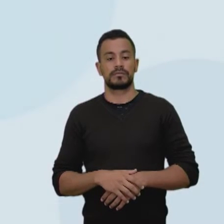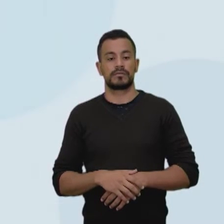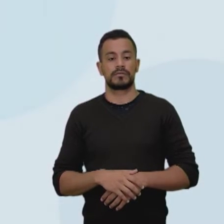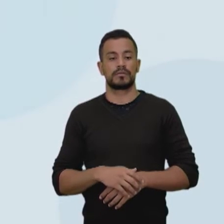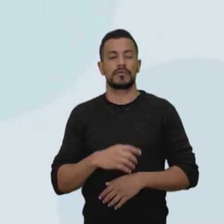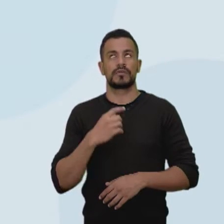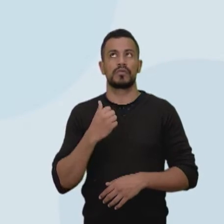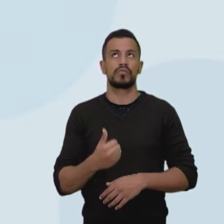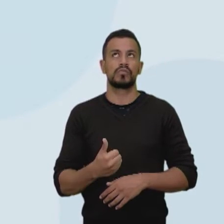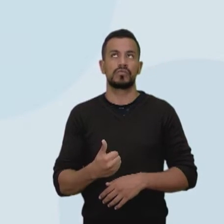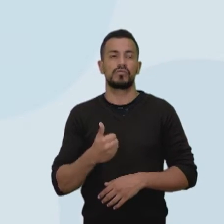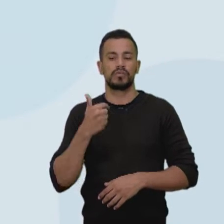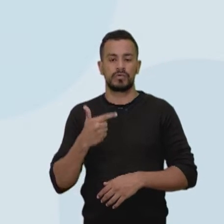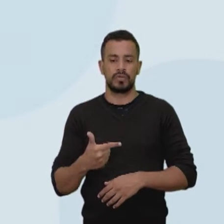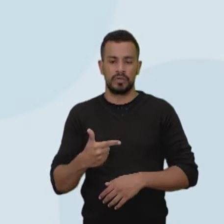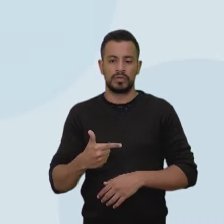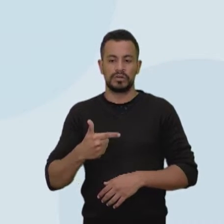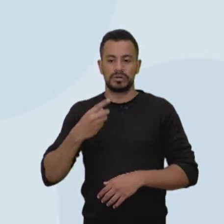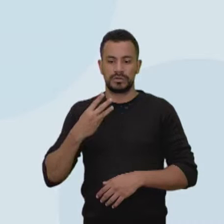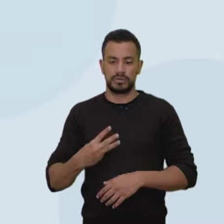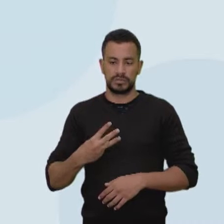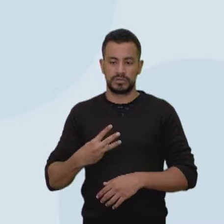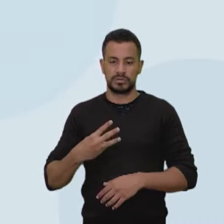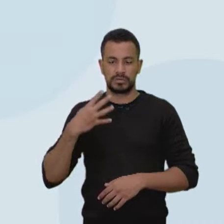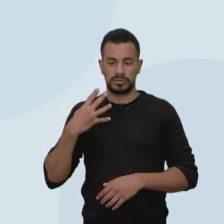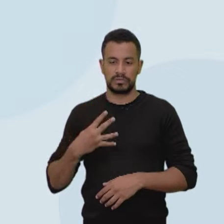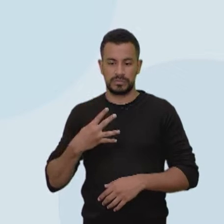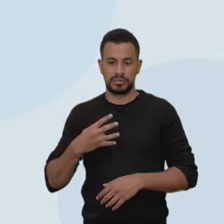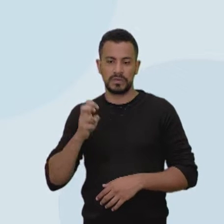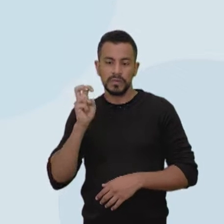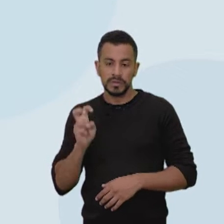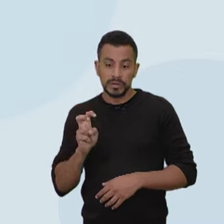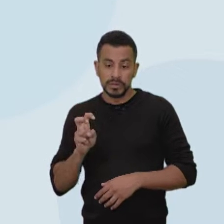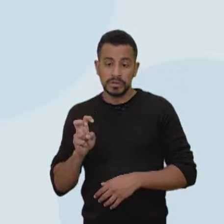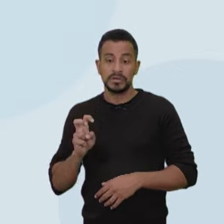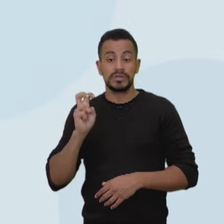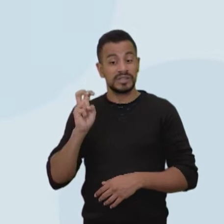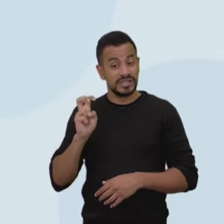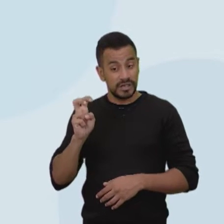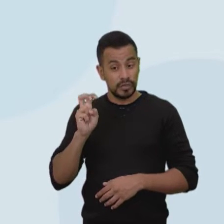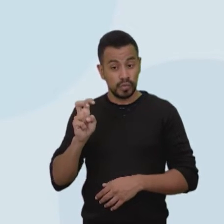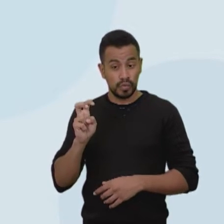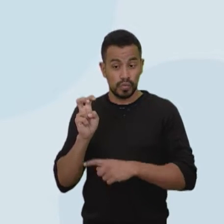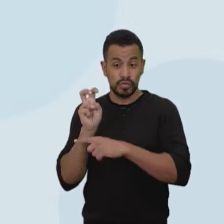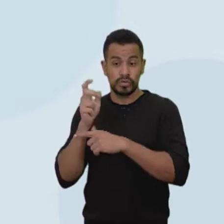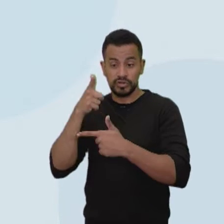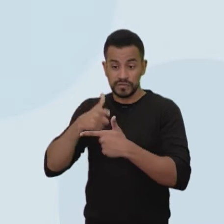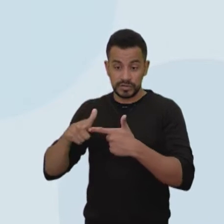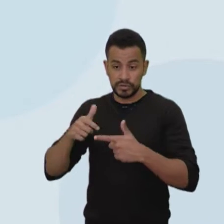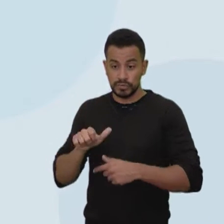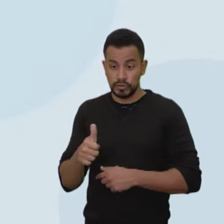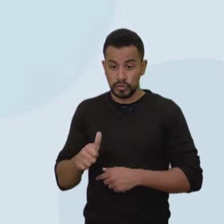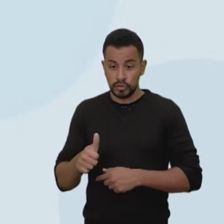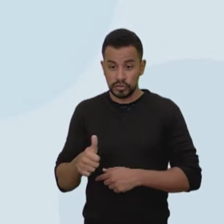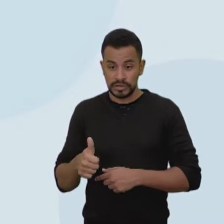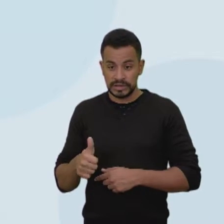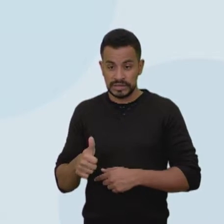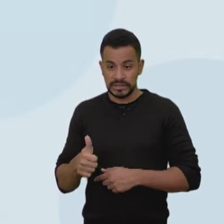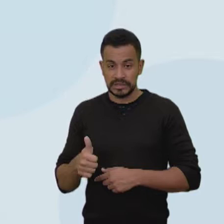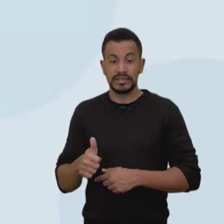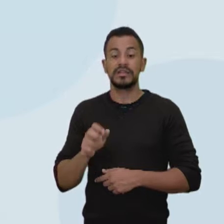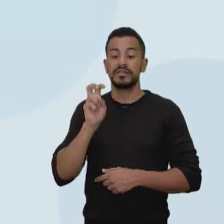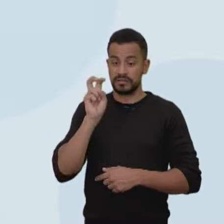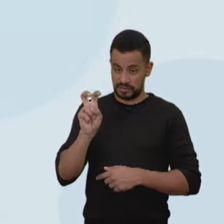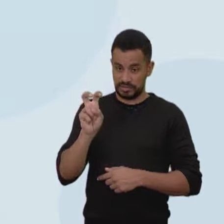1, 2, 3, 4, 5. 5 de 11. Então eu tenho uma parte de todos, 5